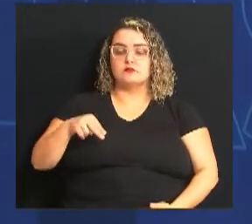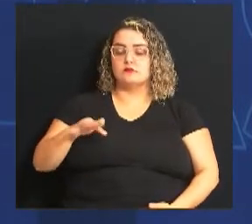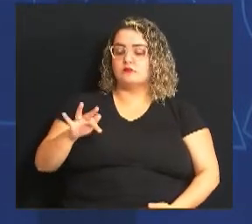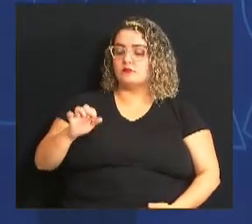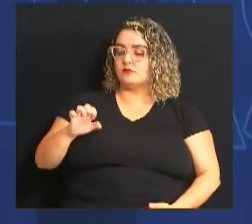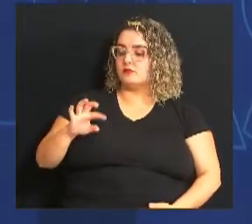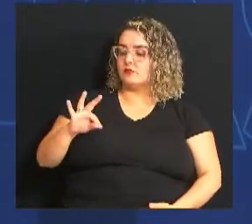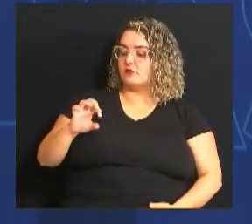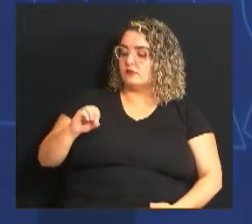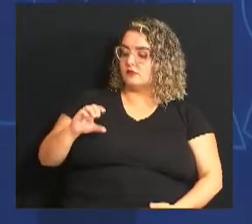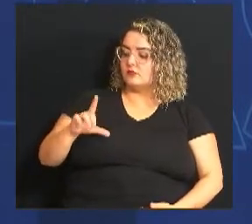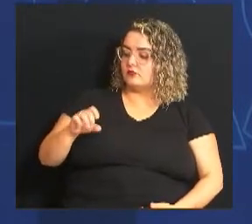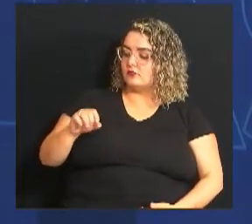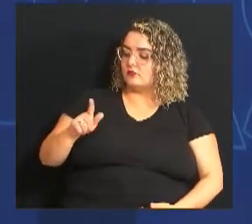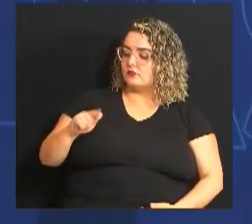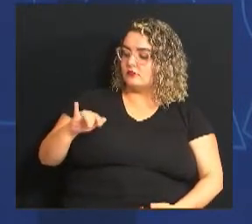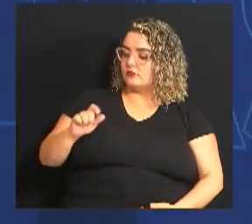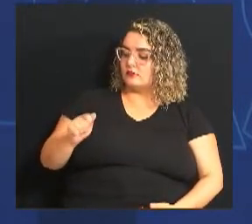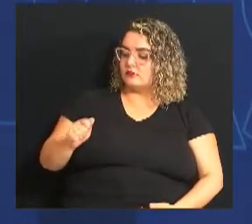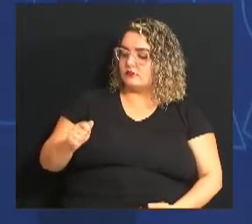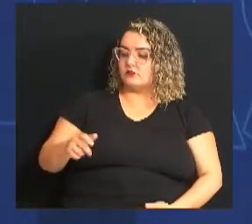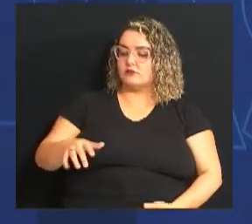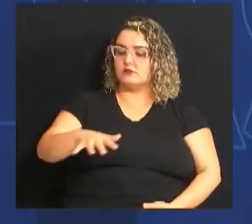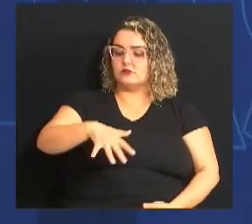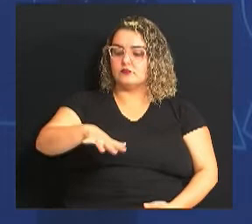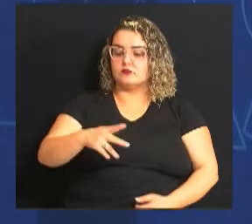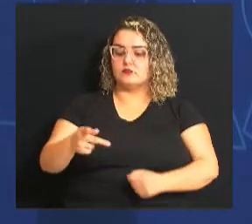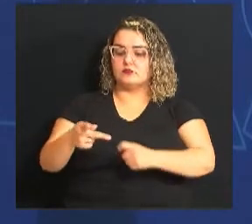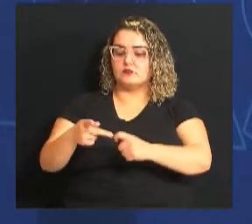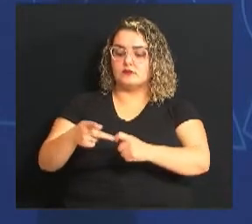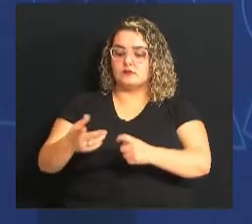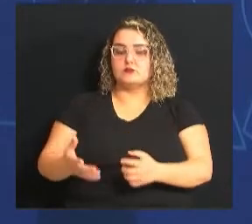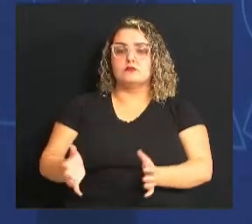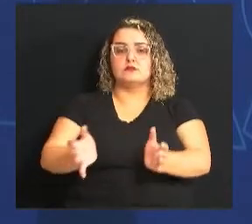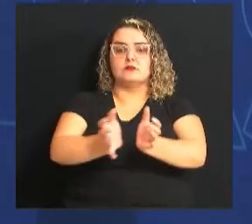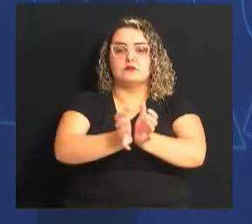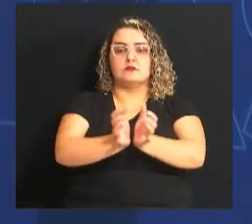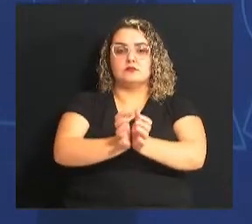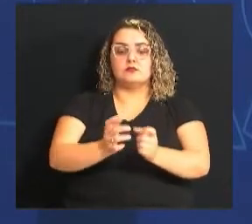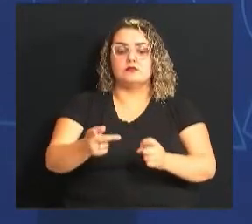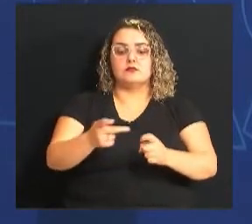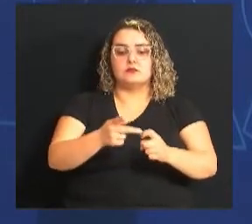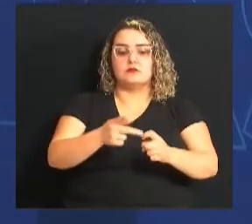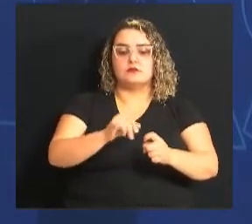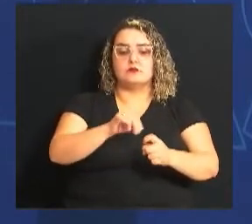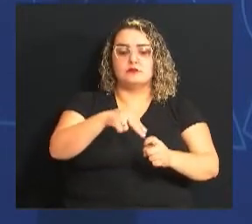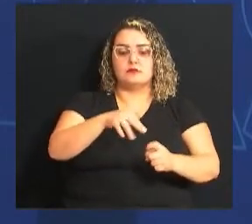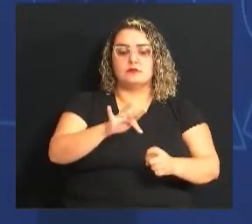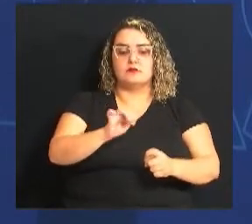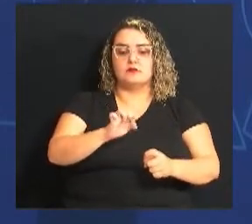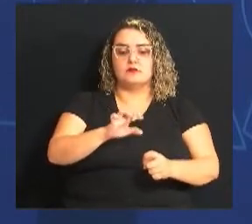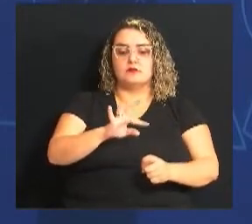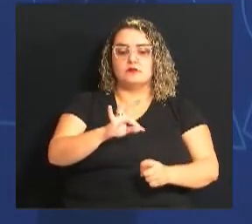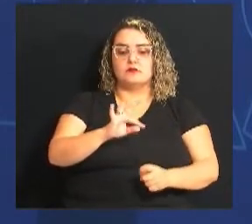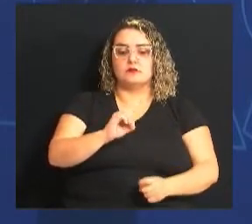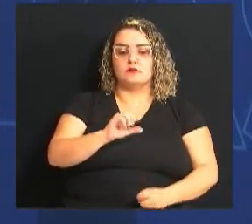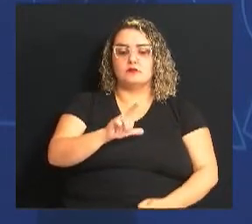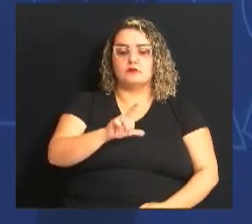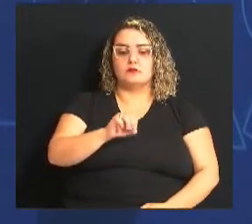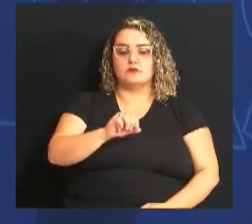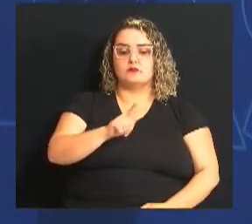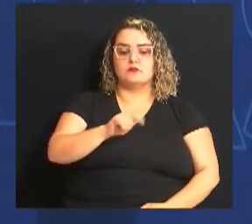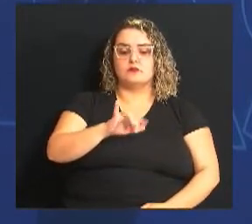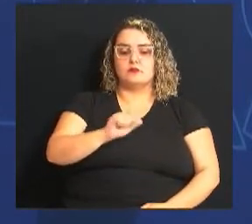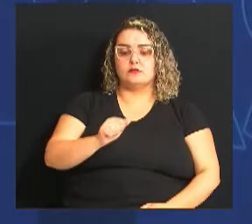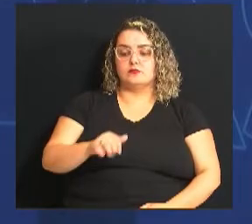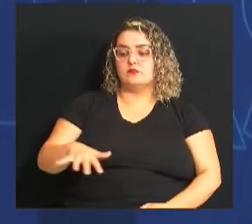Pediatria de São Paulo, coordenador do Comitê de Infectologia Pediátrica e do Comitê Materno-Infantil da Sociedade